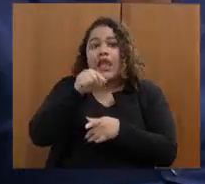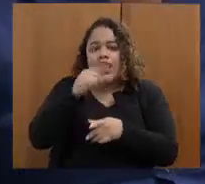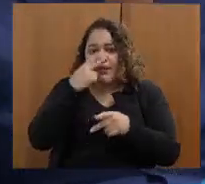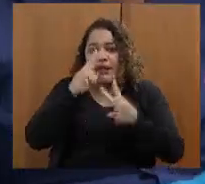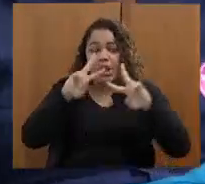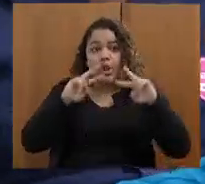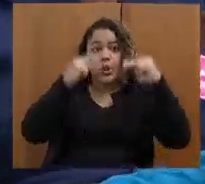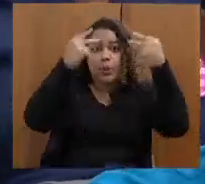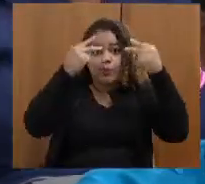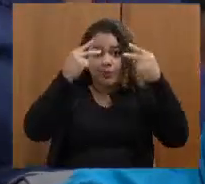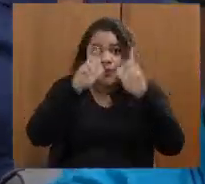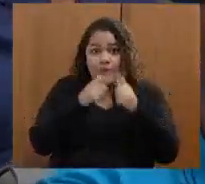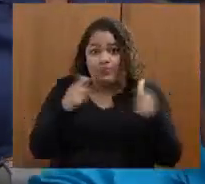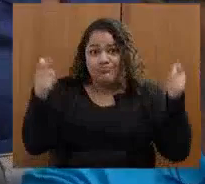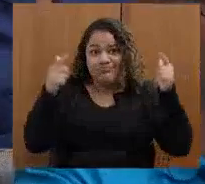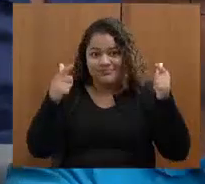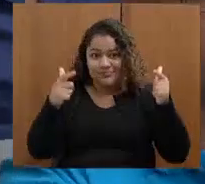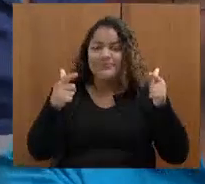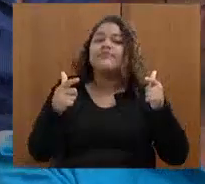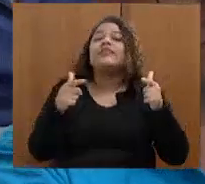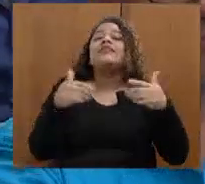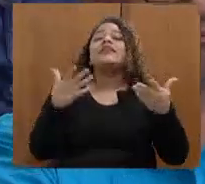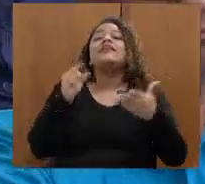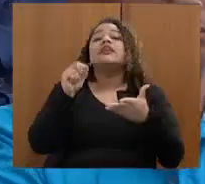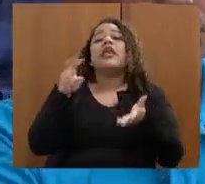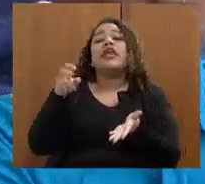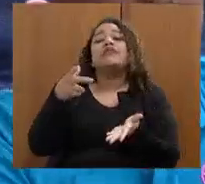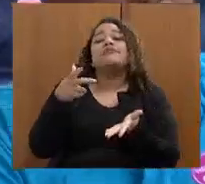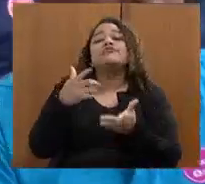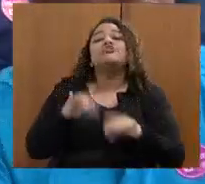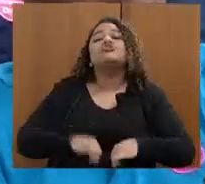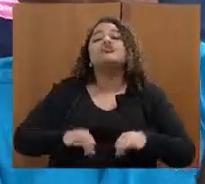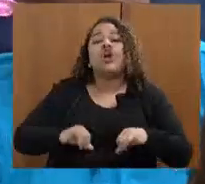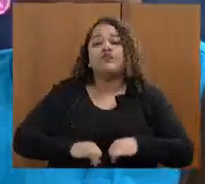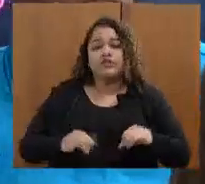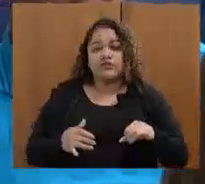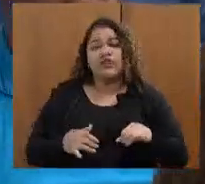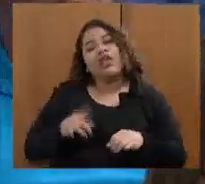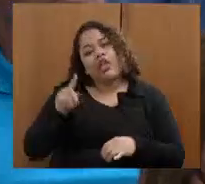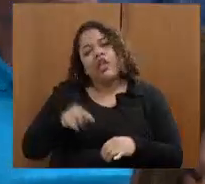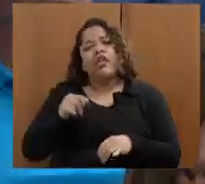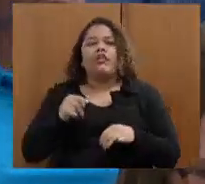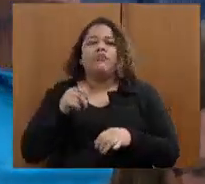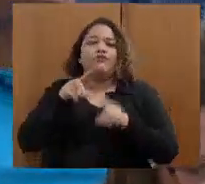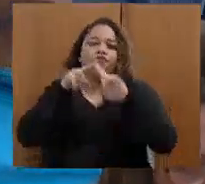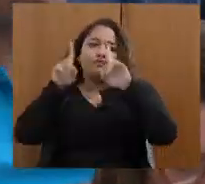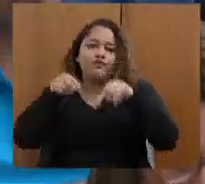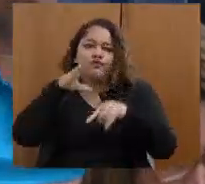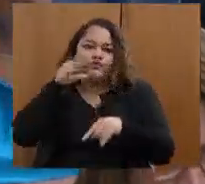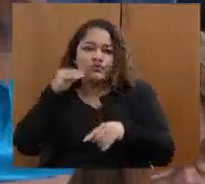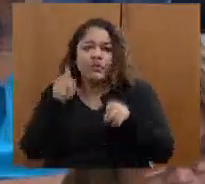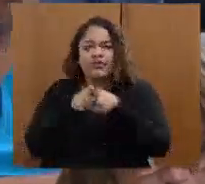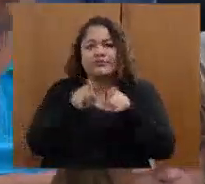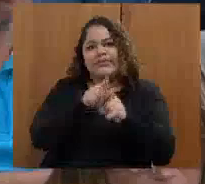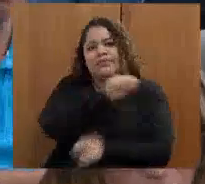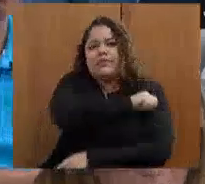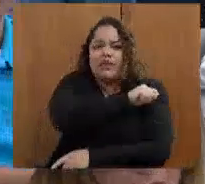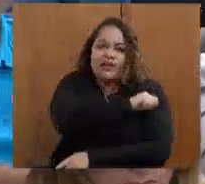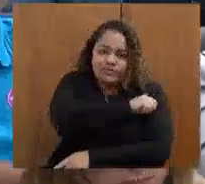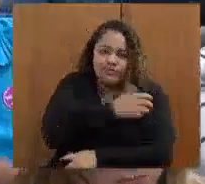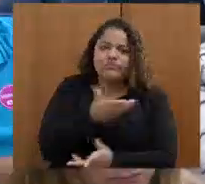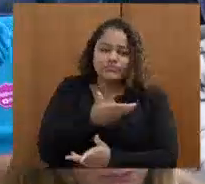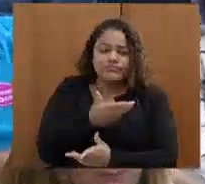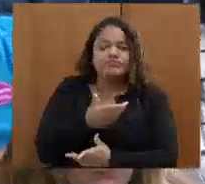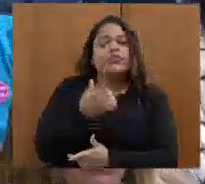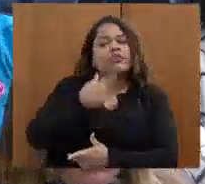essa evolução e quem tá penando com isso os profissionais e os alunos Nós temos muitos desafios